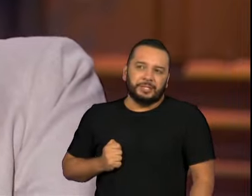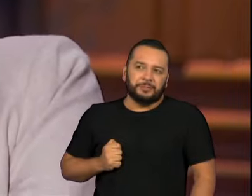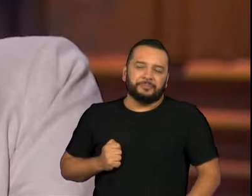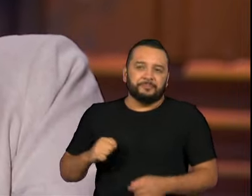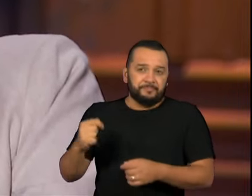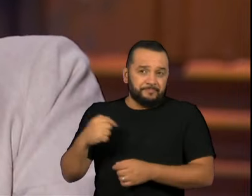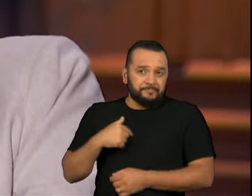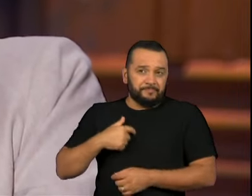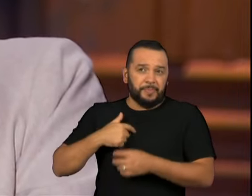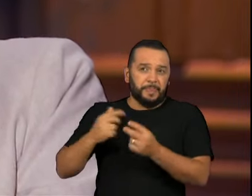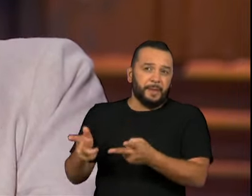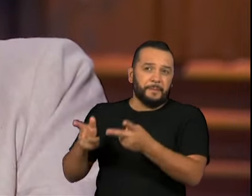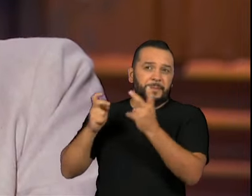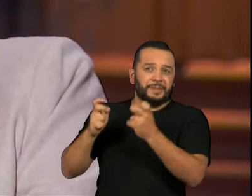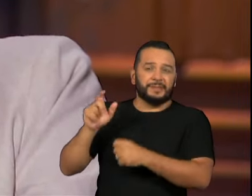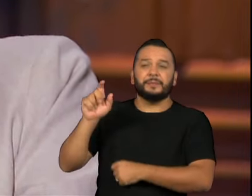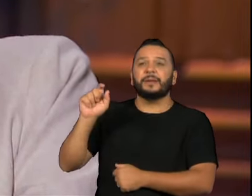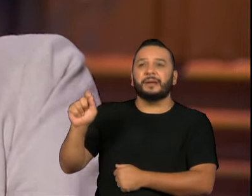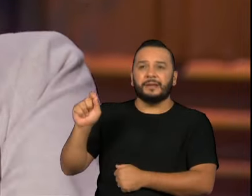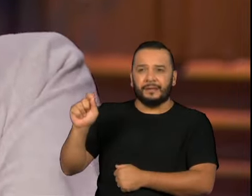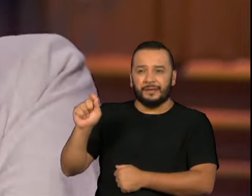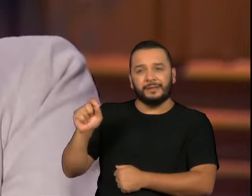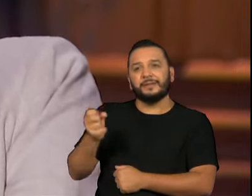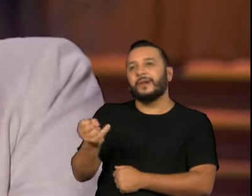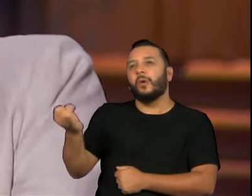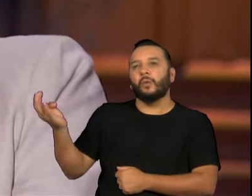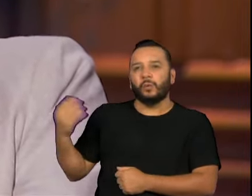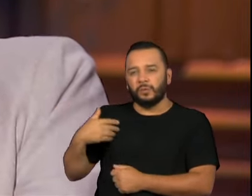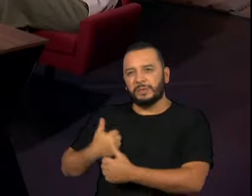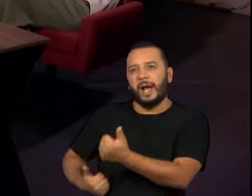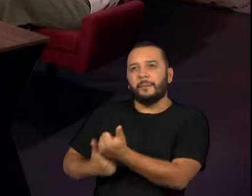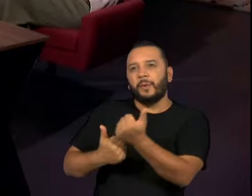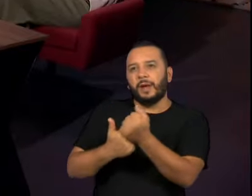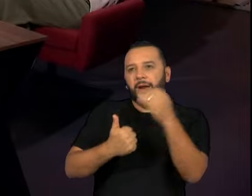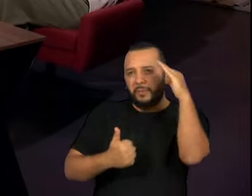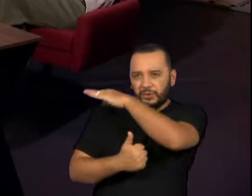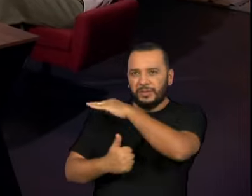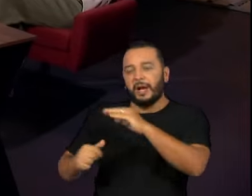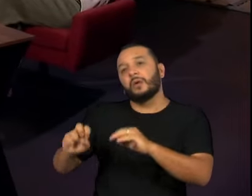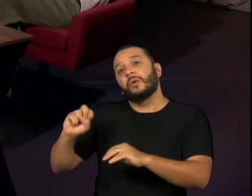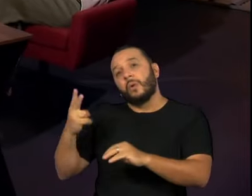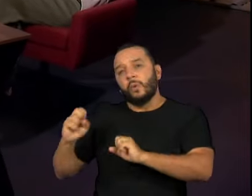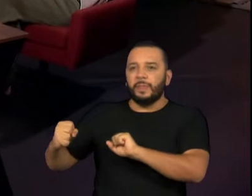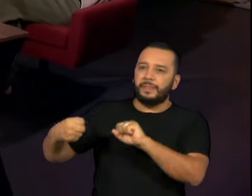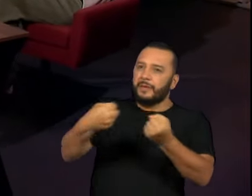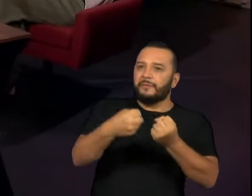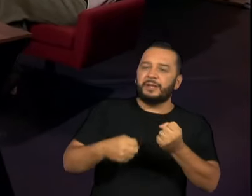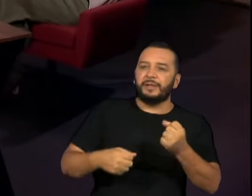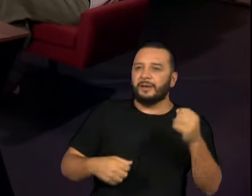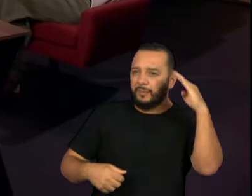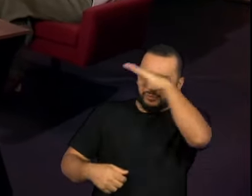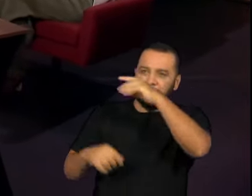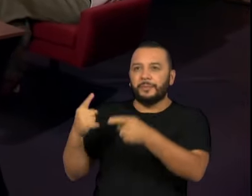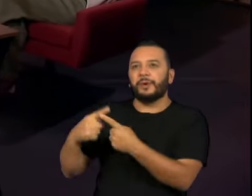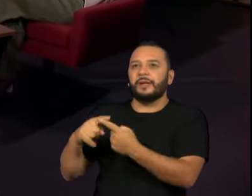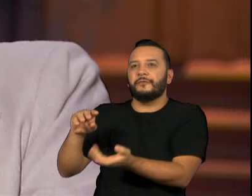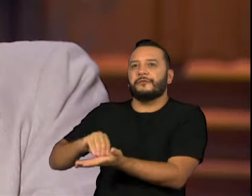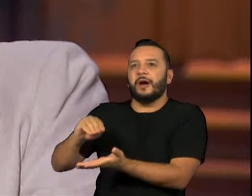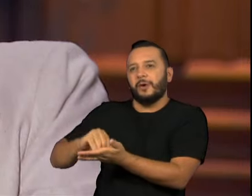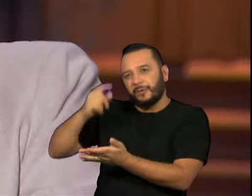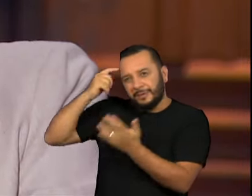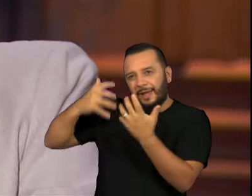percebo e defenderam apoiaram por falta de reflexões e seu nome